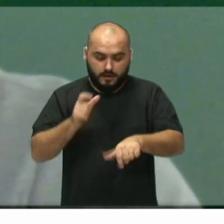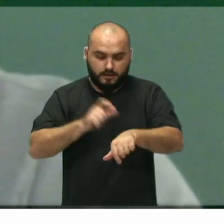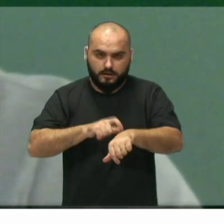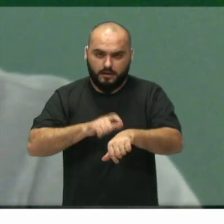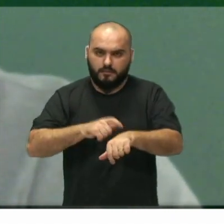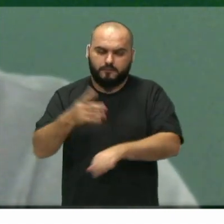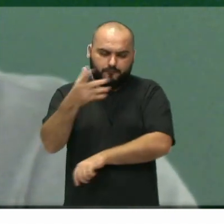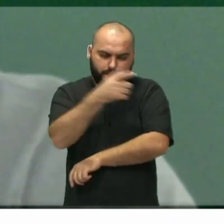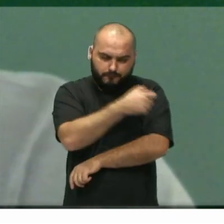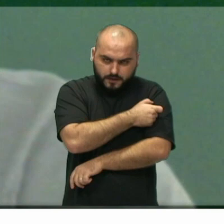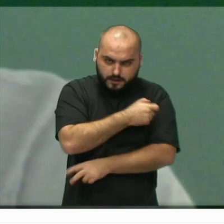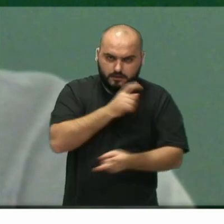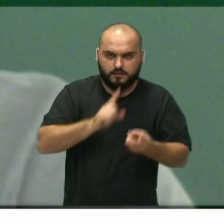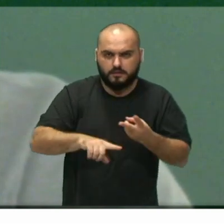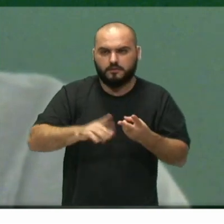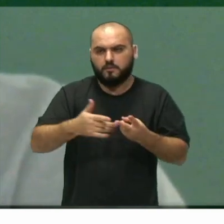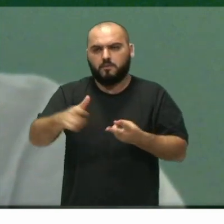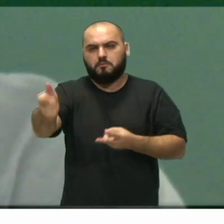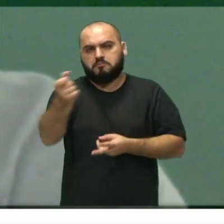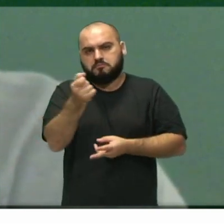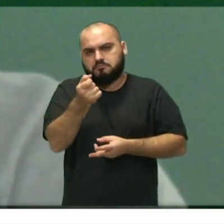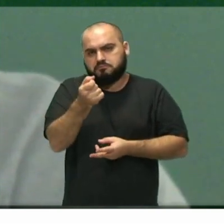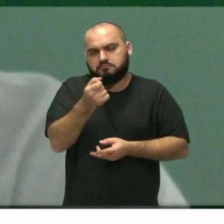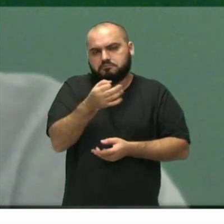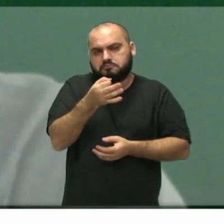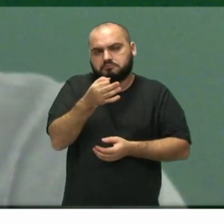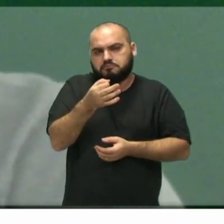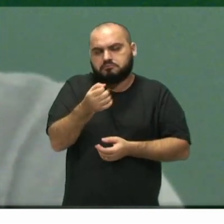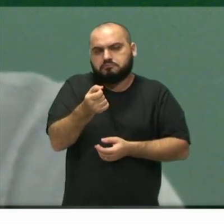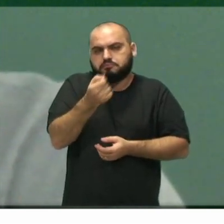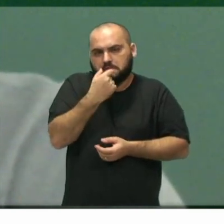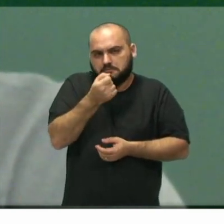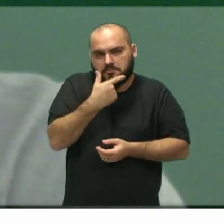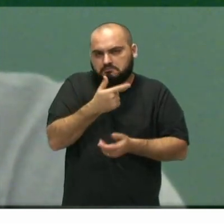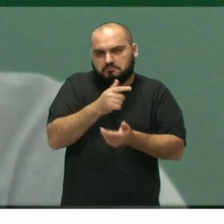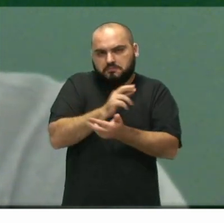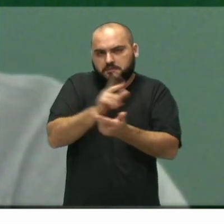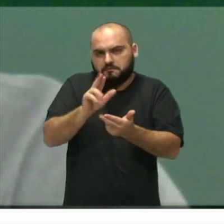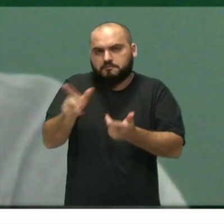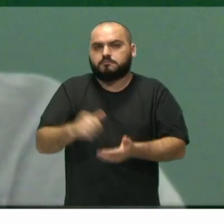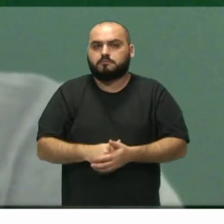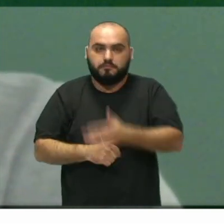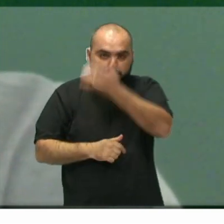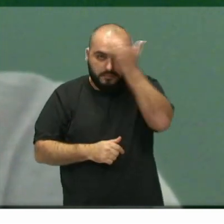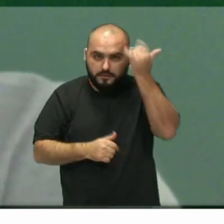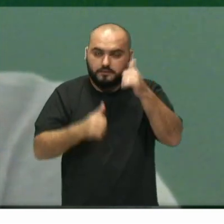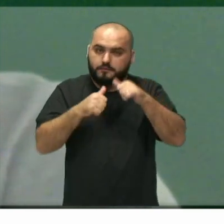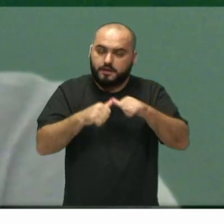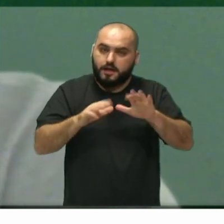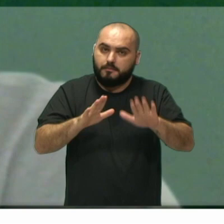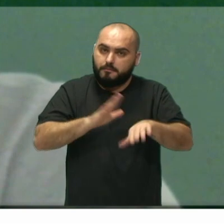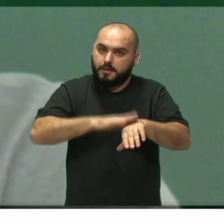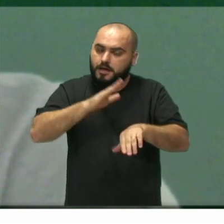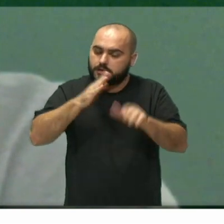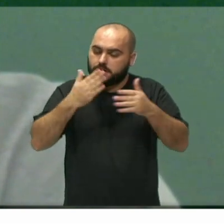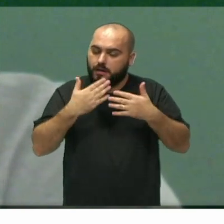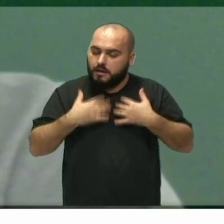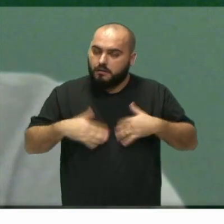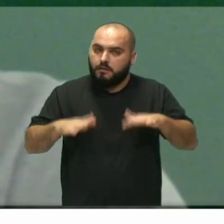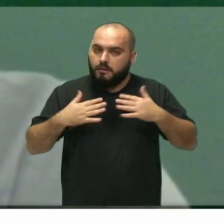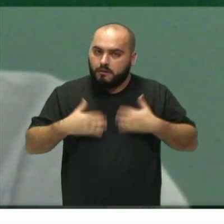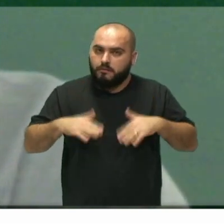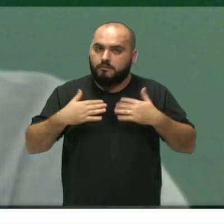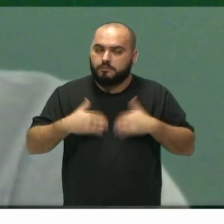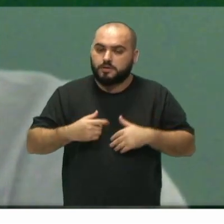com vacina, com outras opções de tratamento, a tendência é os números começarem a cair, as pessoas começarem a ficar um pouco mais tranquilas,